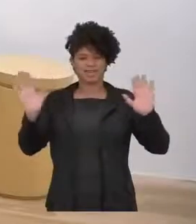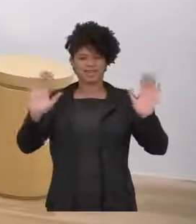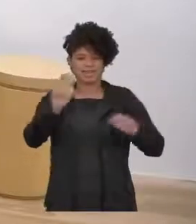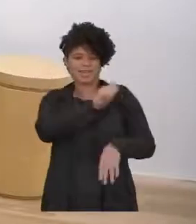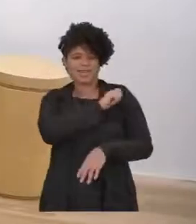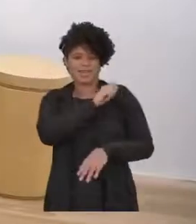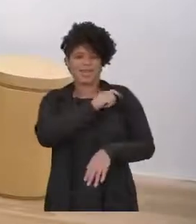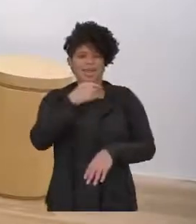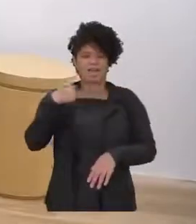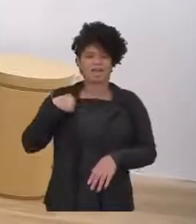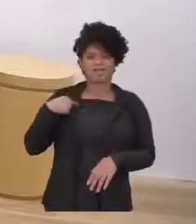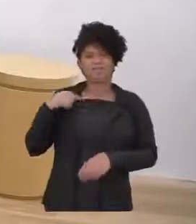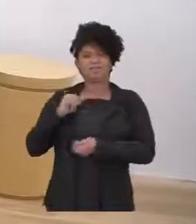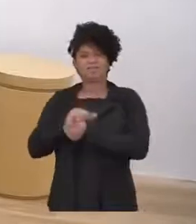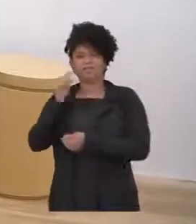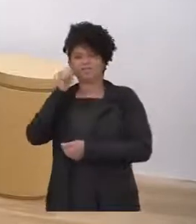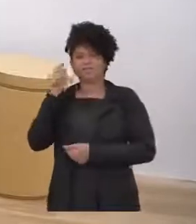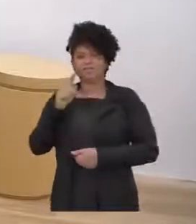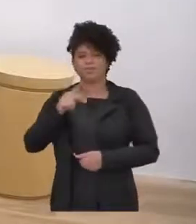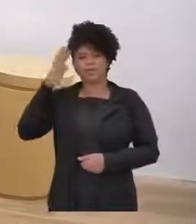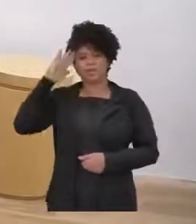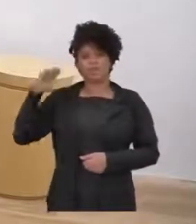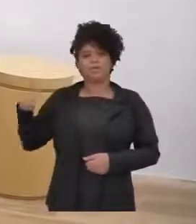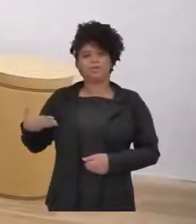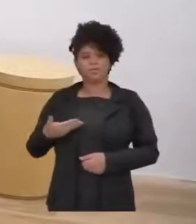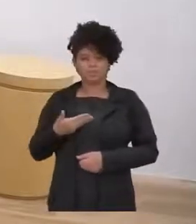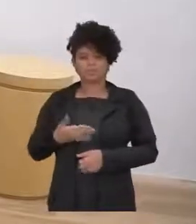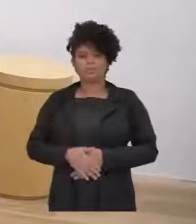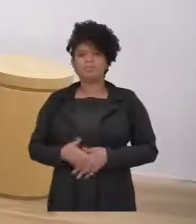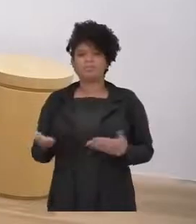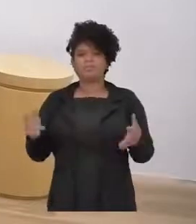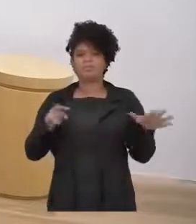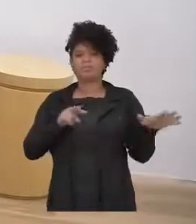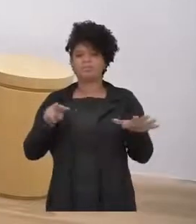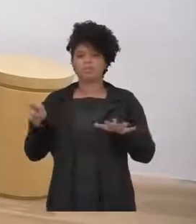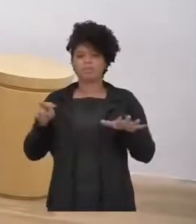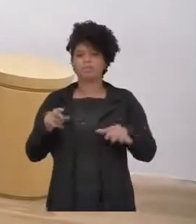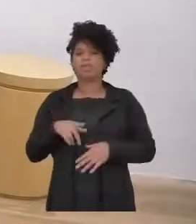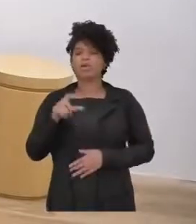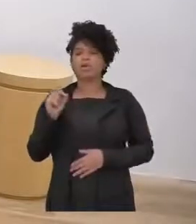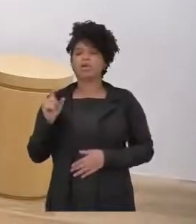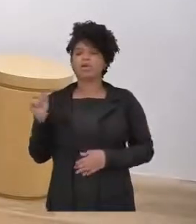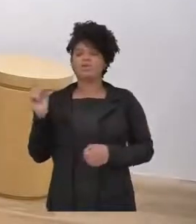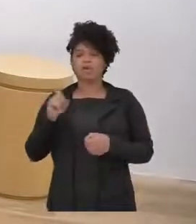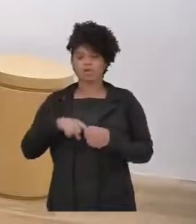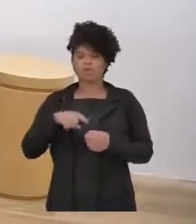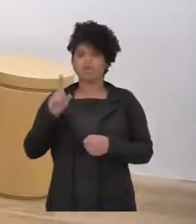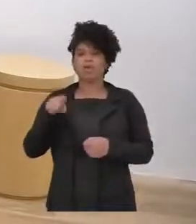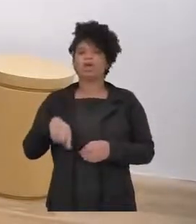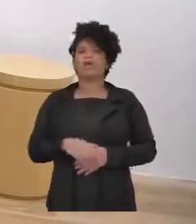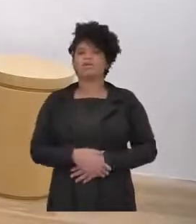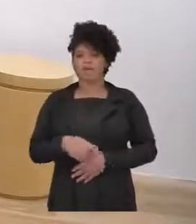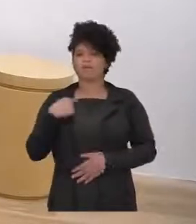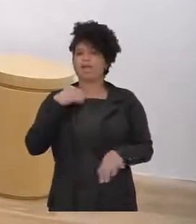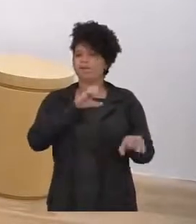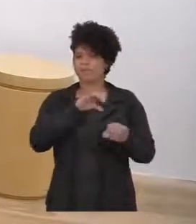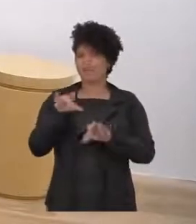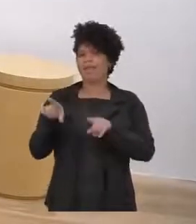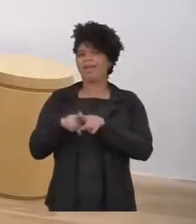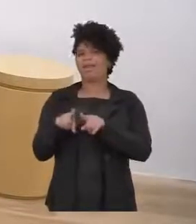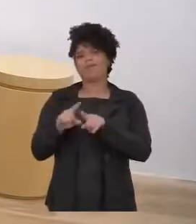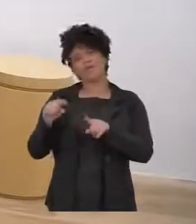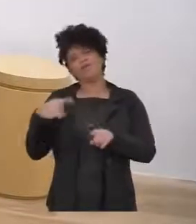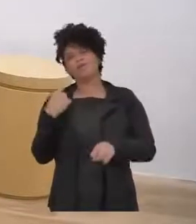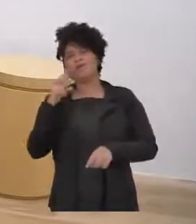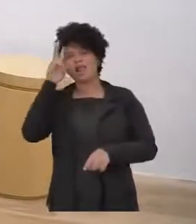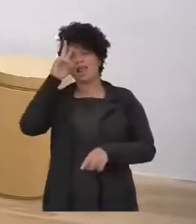estamos aqui, eu, a professora Tayana, na semana de estudos intensivos, semana de retomada, né? Retomada. Também é intensivo também, porque aqui nós estamos